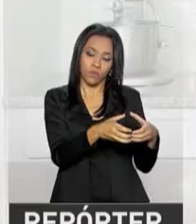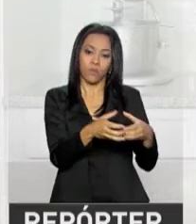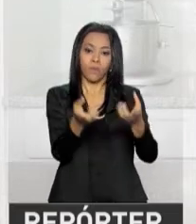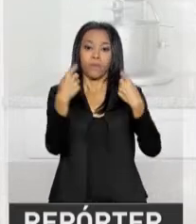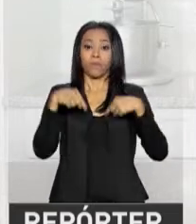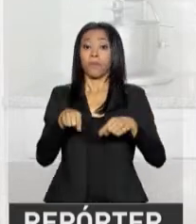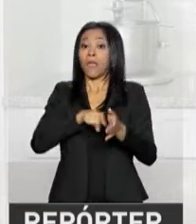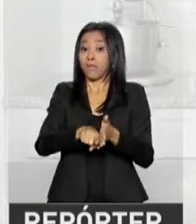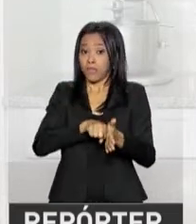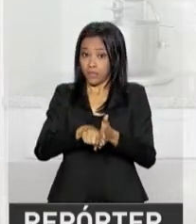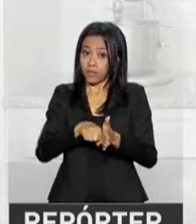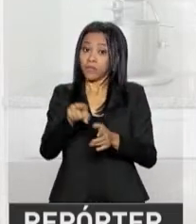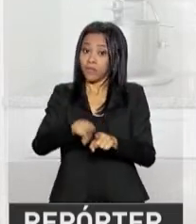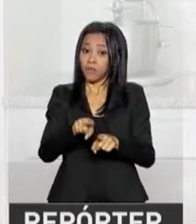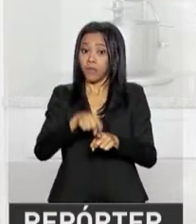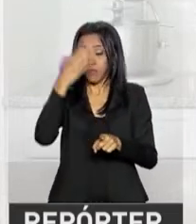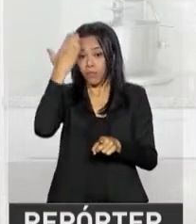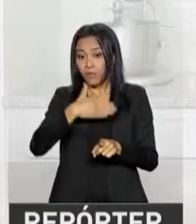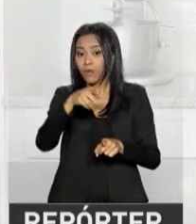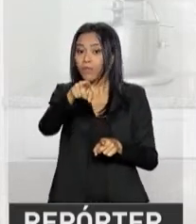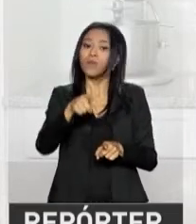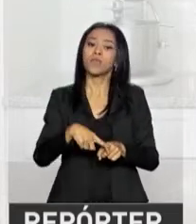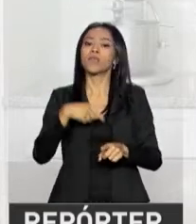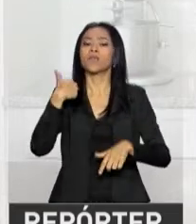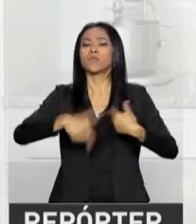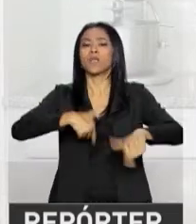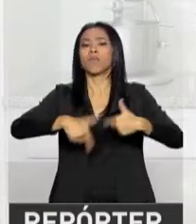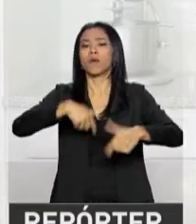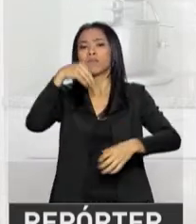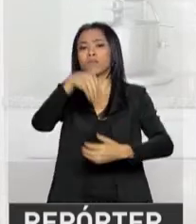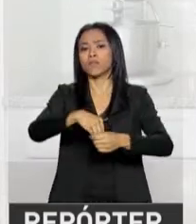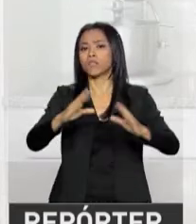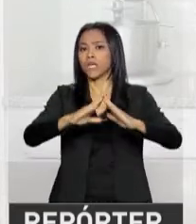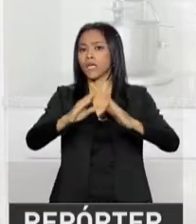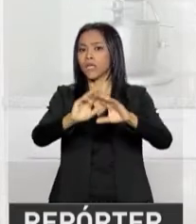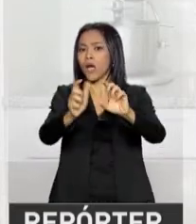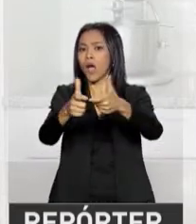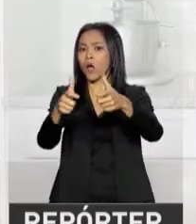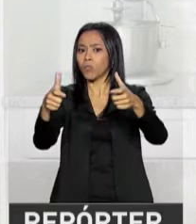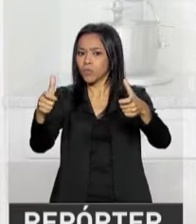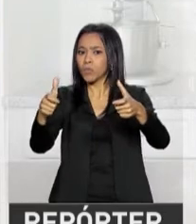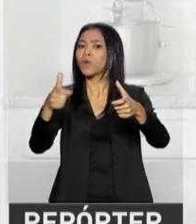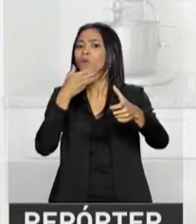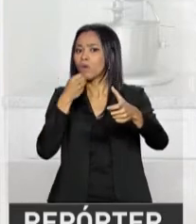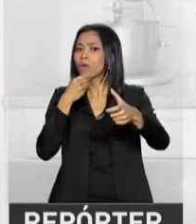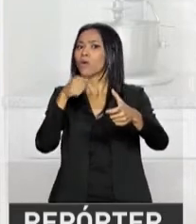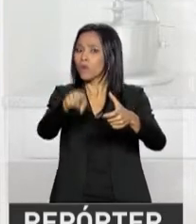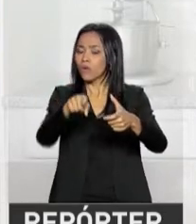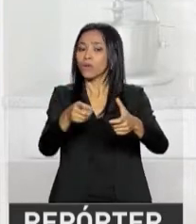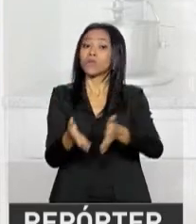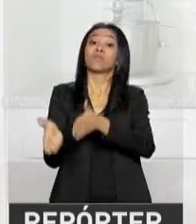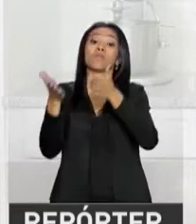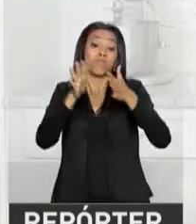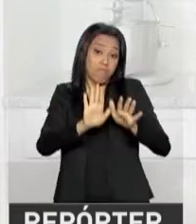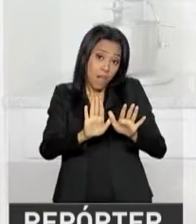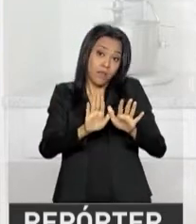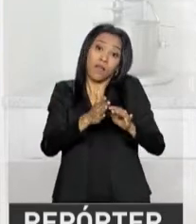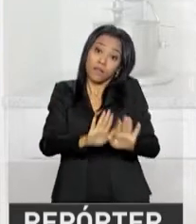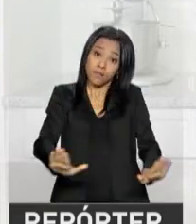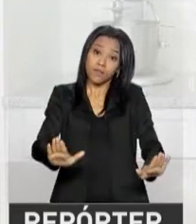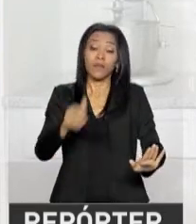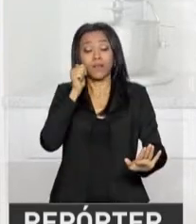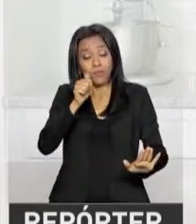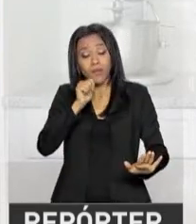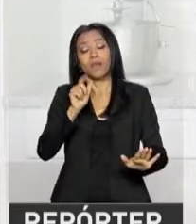do ibge também mostra que a realização de afazeres domésticos cresceu e que esse aumento foi mais intensa entre os homens ainda assim as mulheres